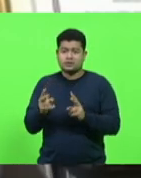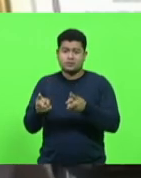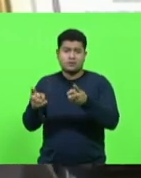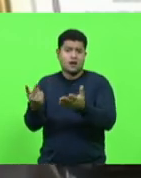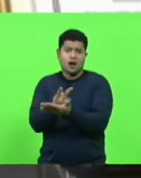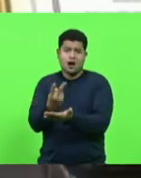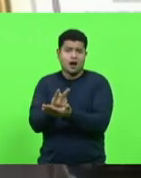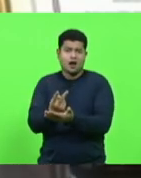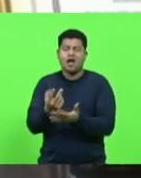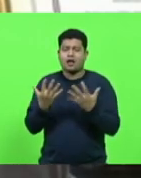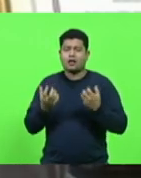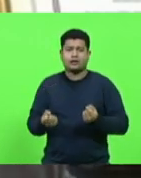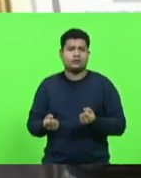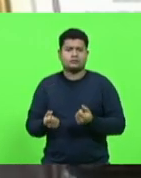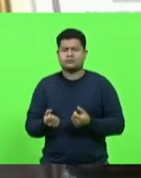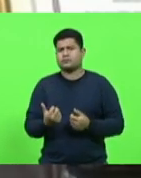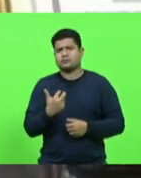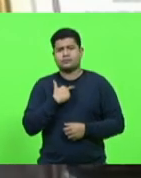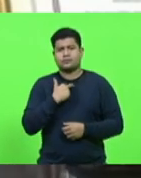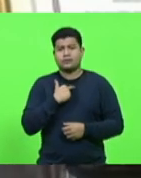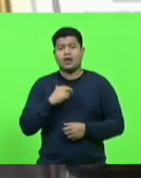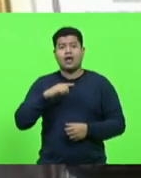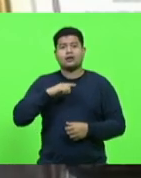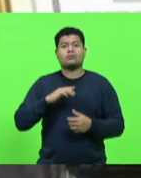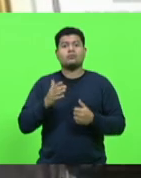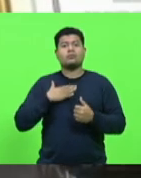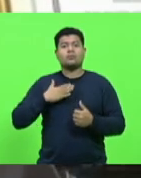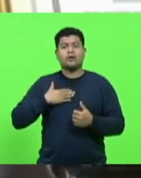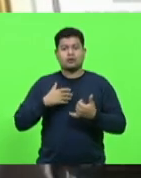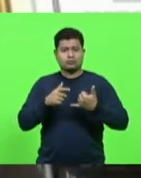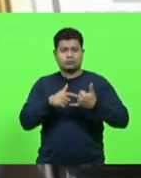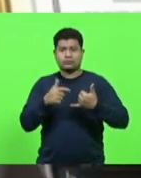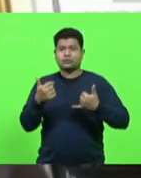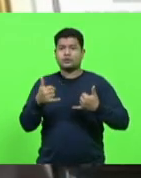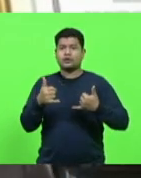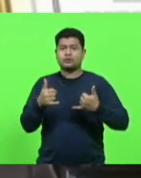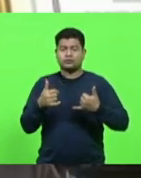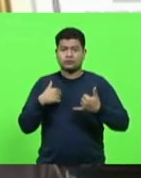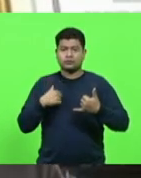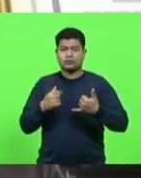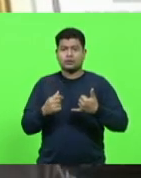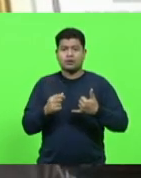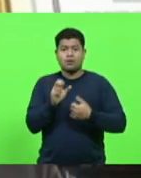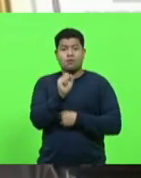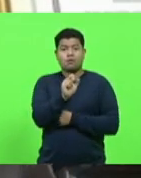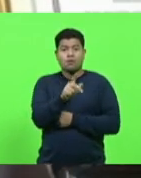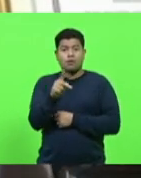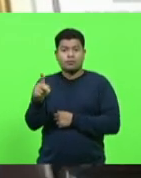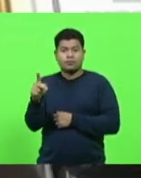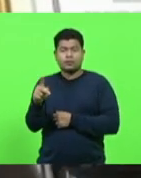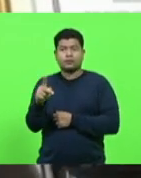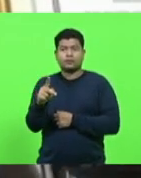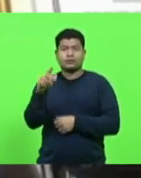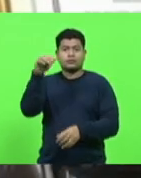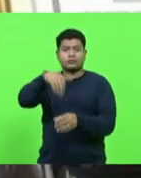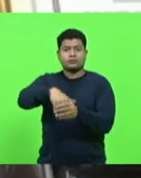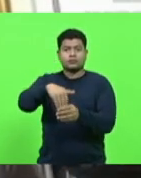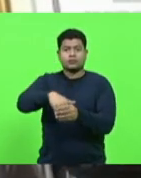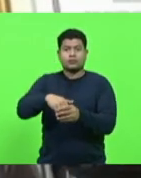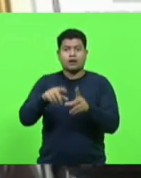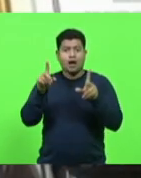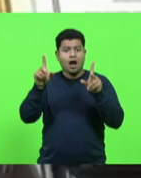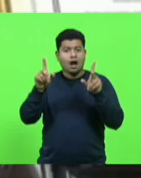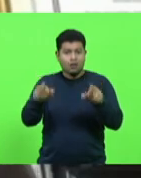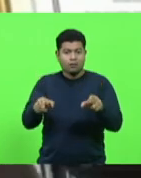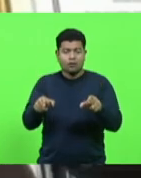Eu tenho aqui no meu aparelho de telefone, no aplicativo de votação, que é o mesmo aplicativo de